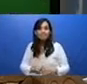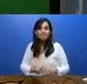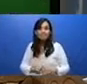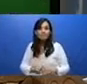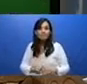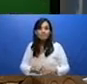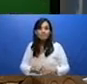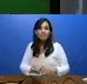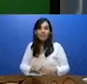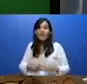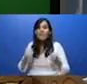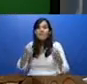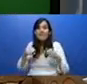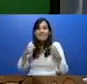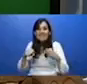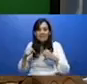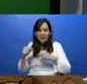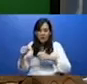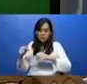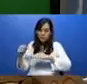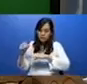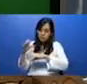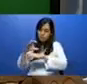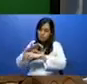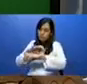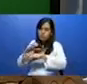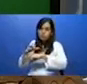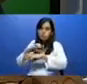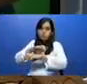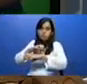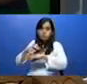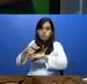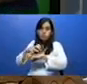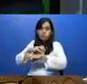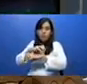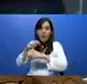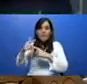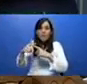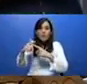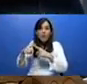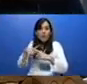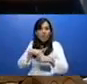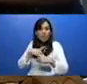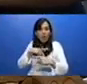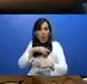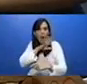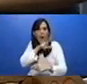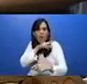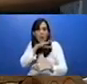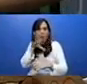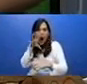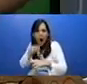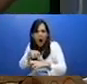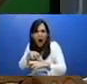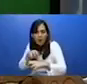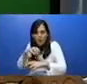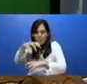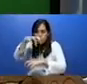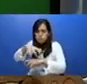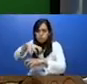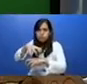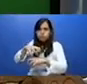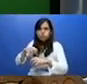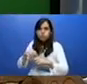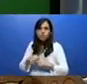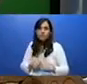precisava desse escudo, tá? Pois um dos predadores dele, um animal que gostava de tê-lo como presa, é o